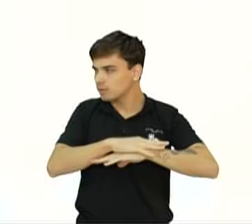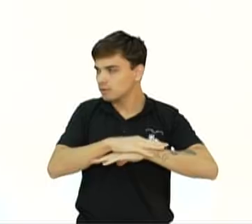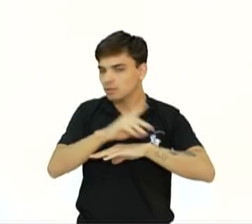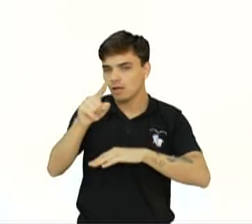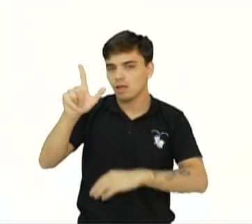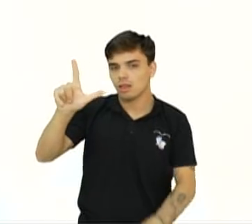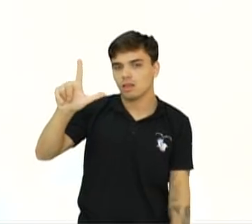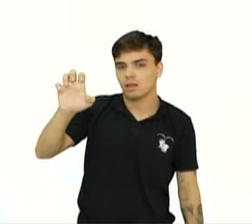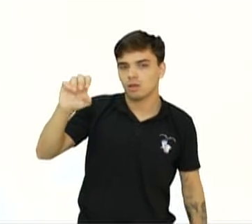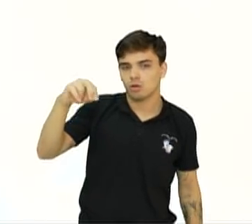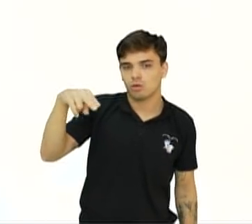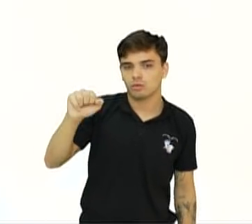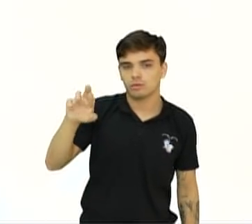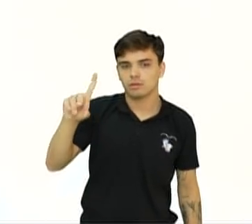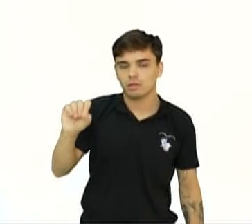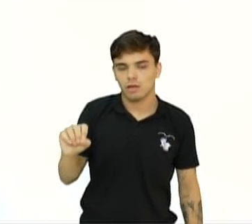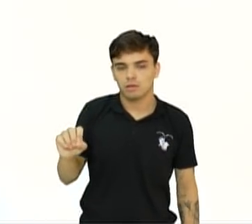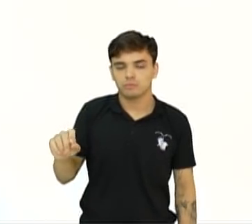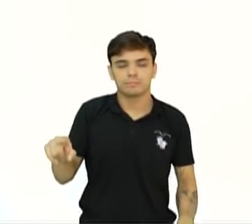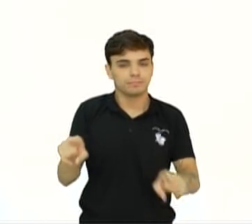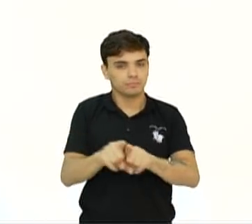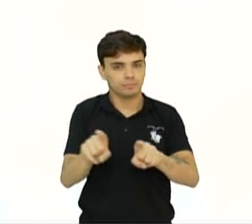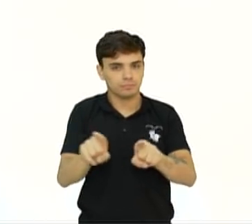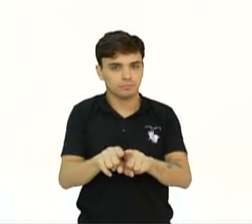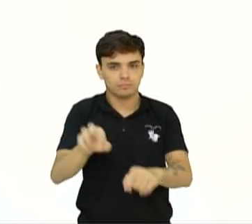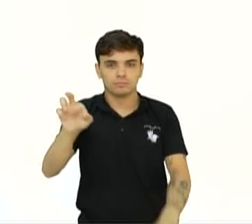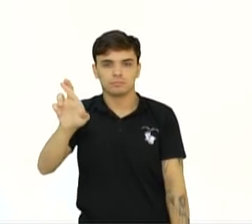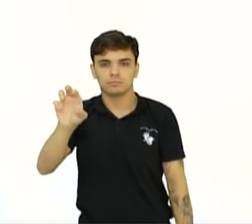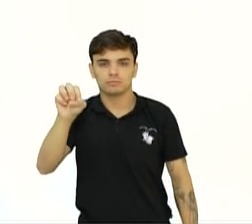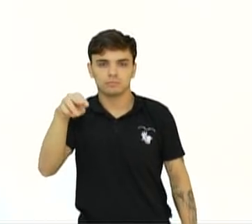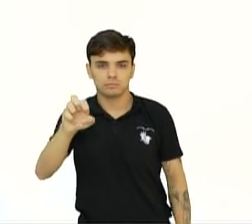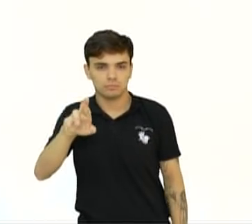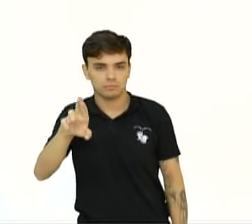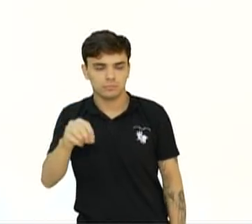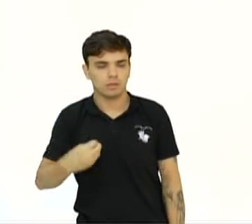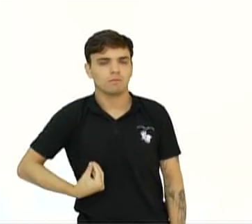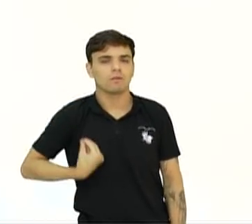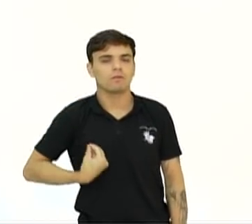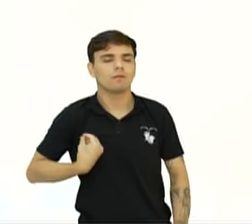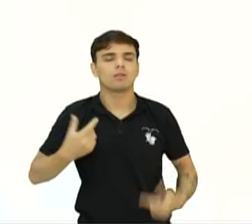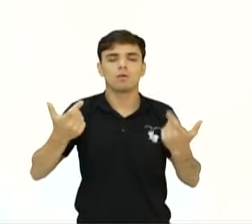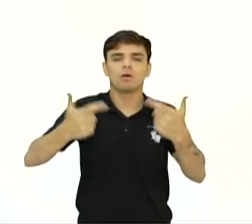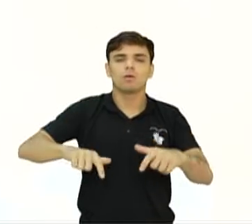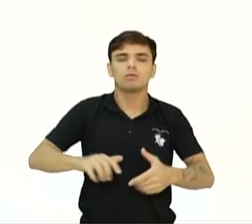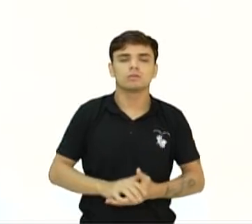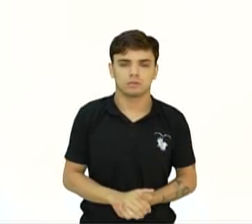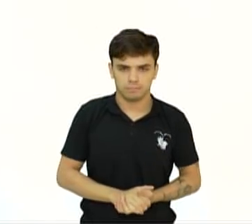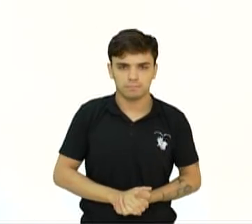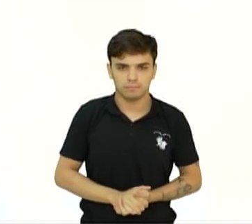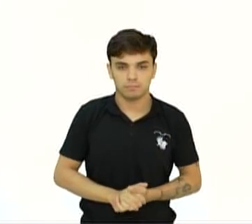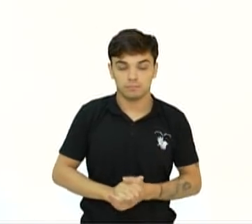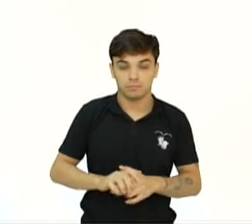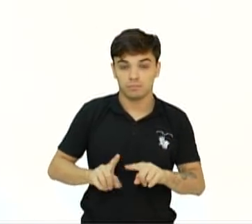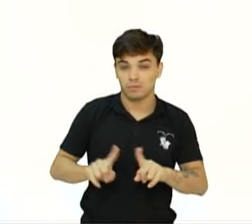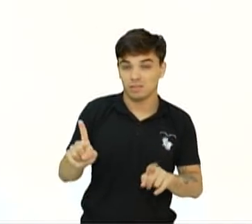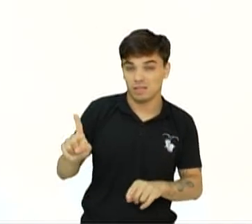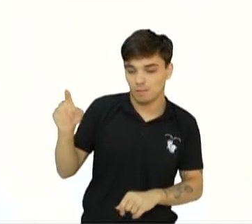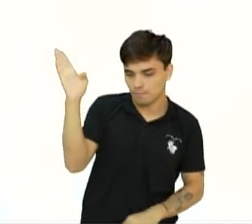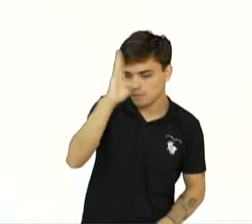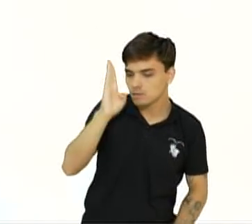Vinci. E Romero Brito, atualmente ele está vivendo aonde? Ele é brasileiro, mas ele vive nos Estados